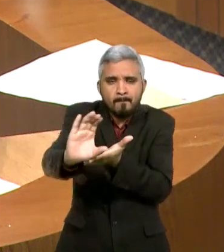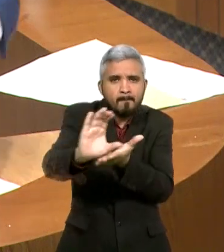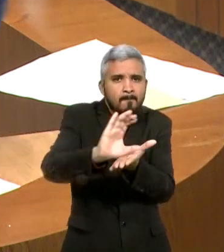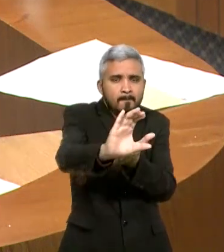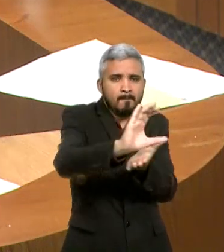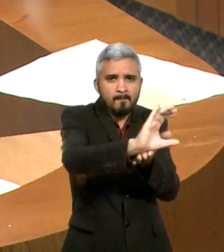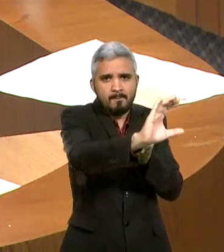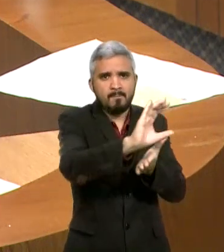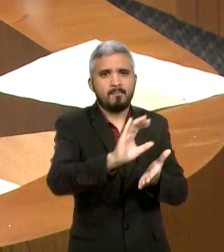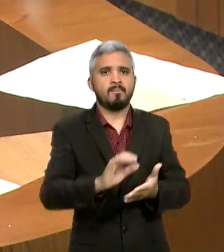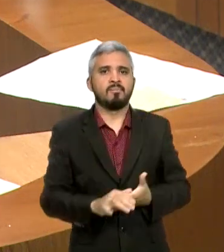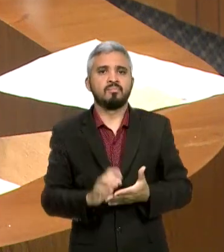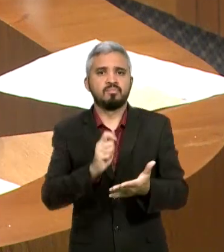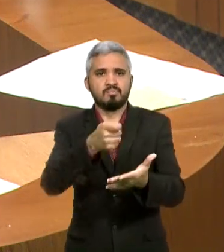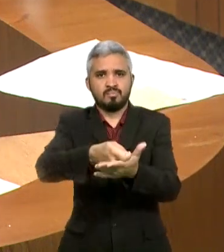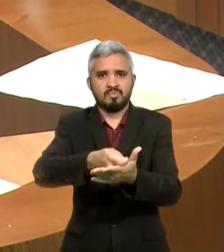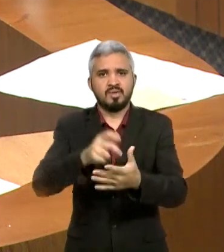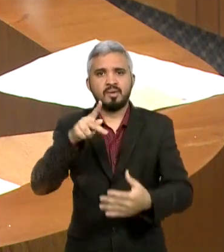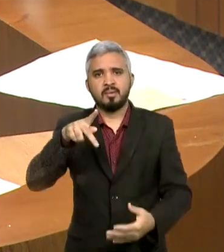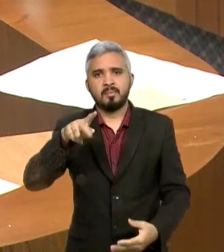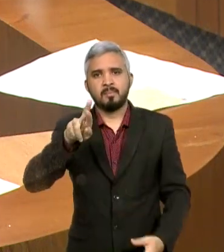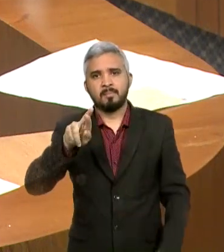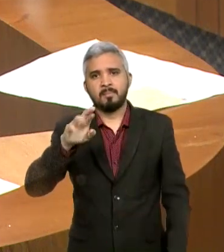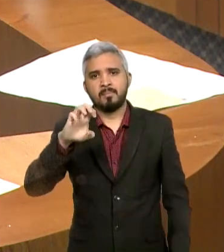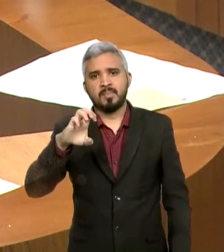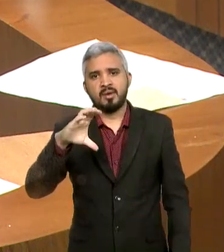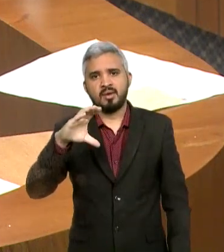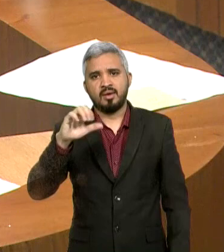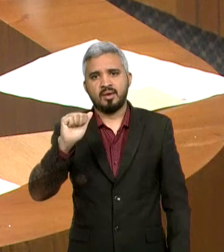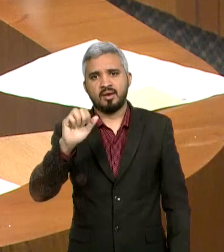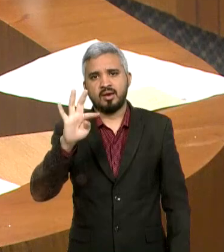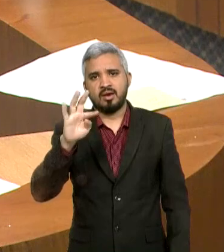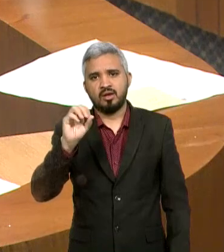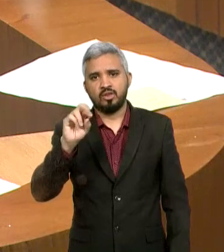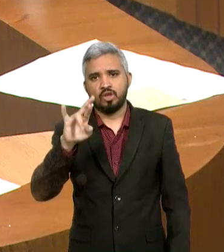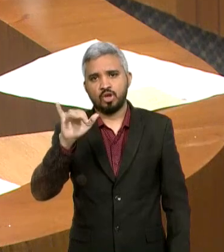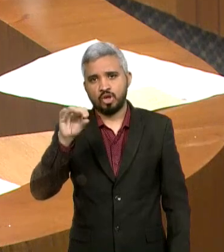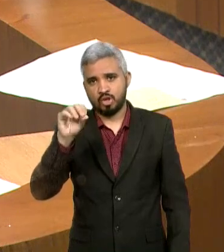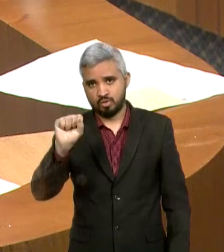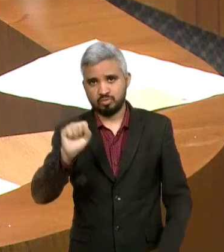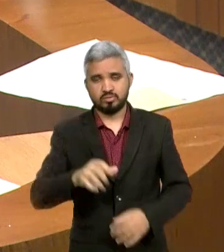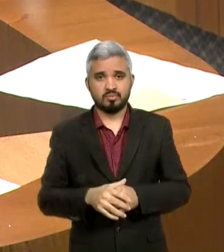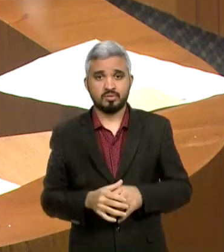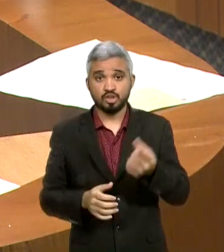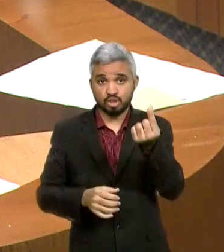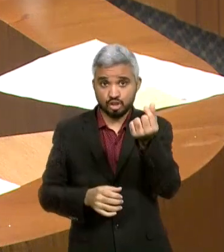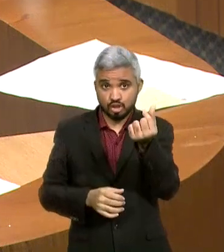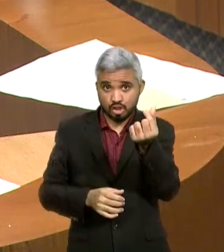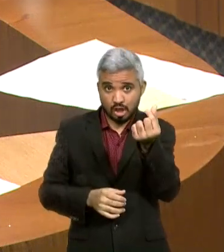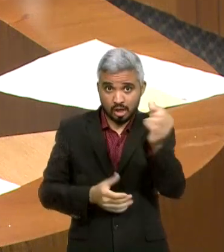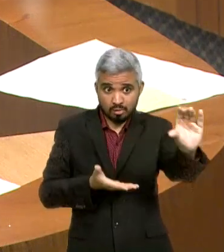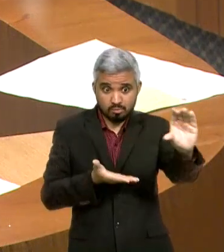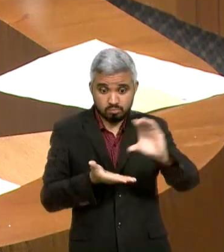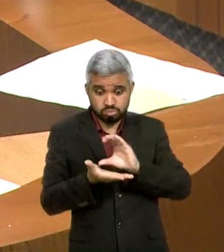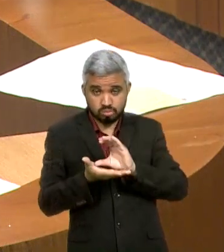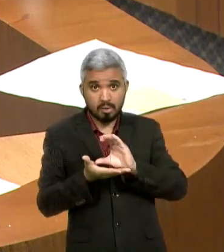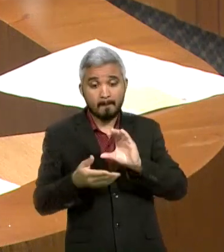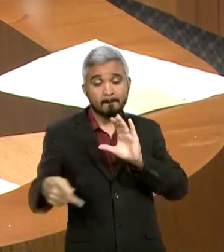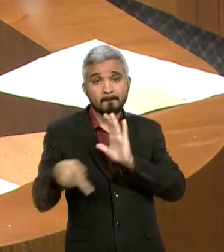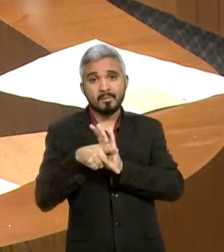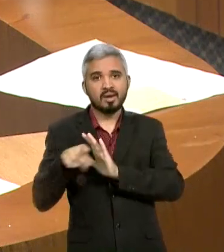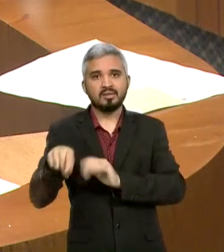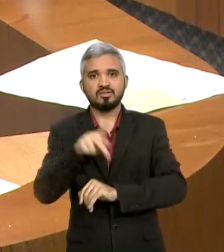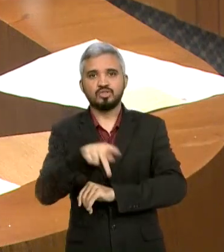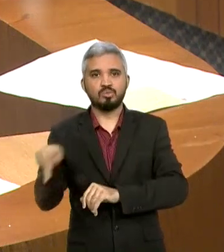repasse dos recursos precatórios aos professores. Esse dinheiro tem dono e é dos professores. Não é para comprar